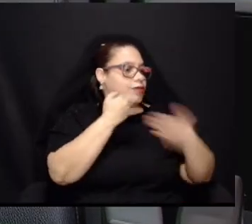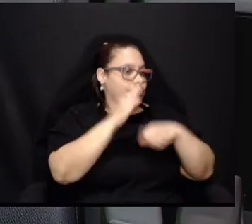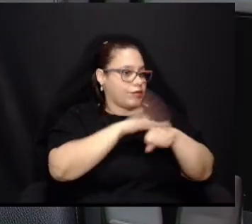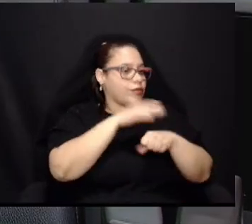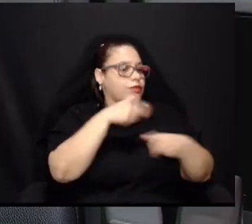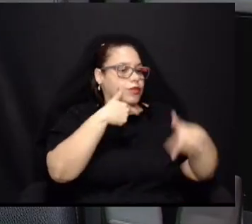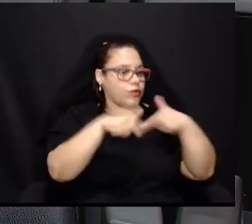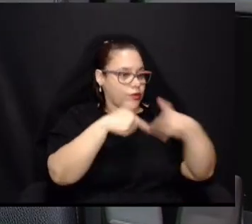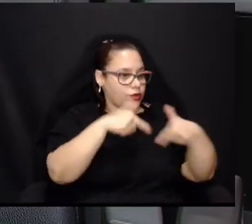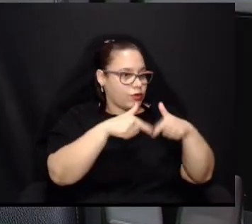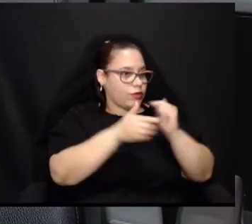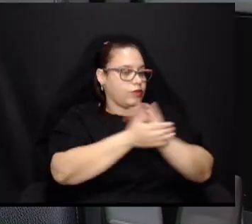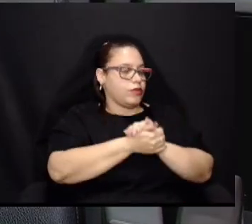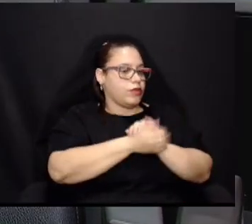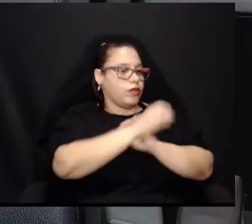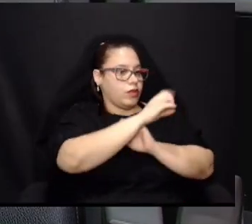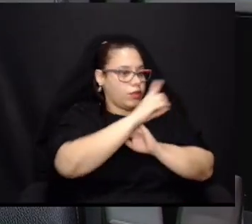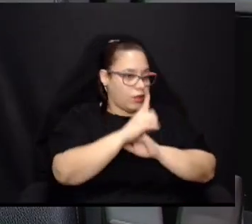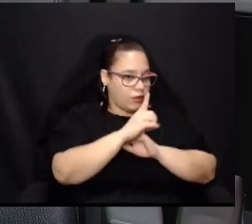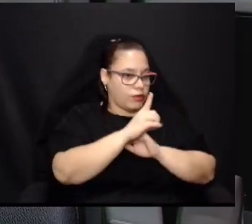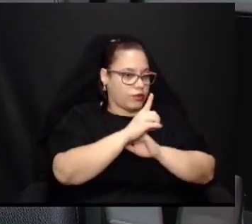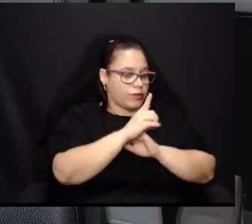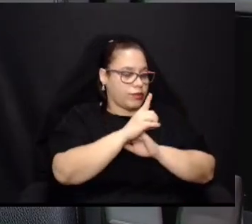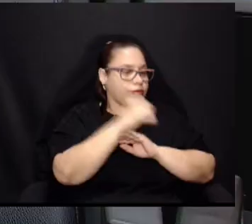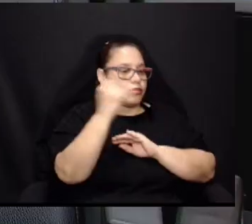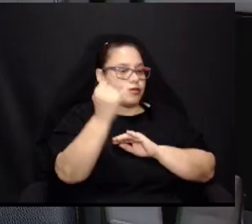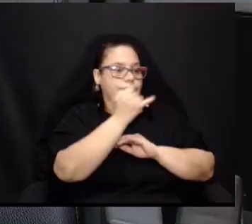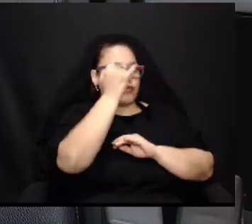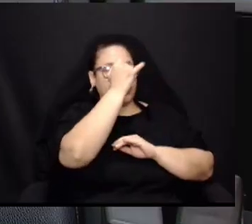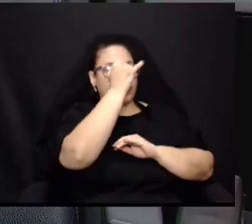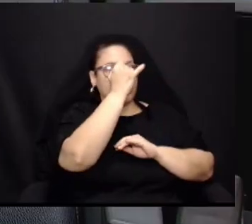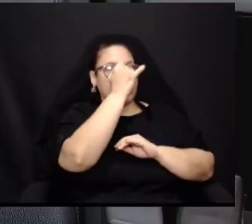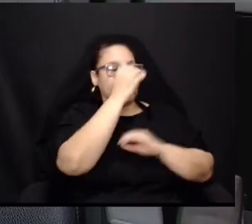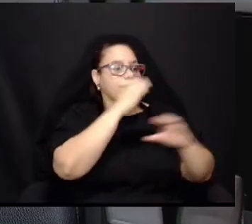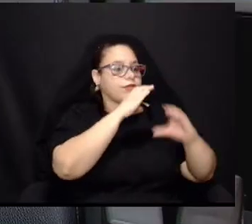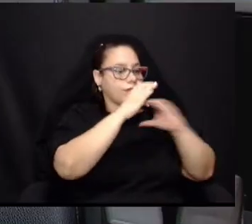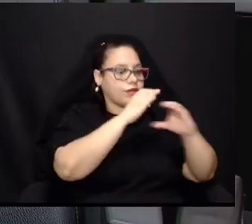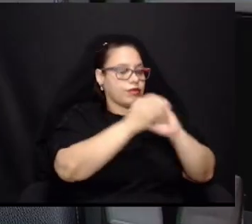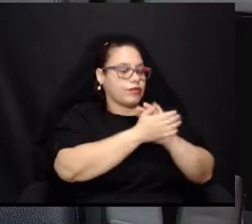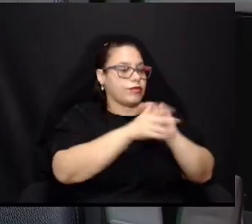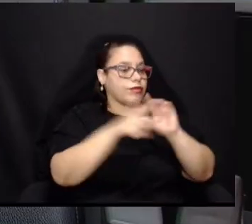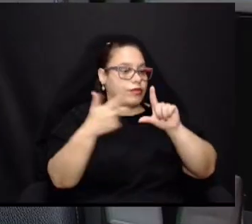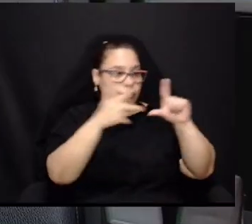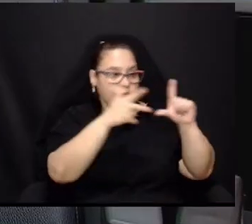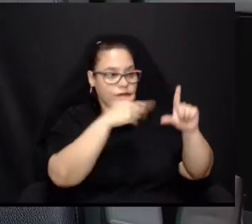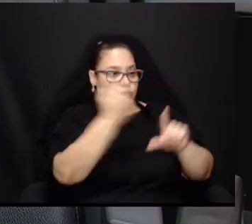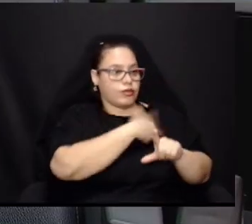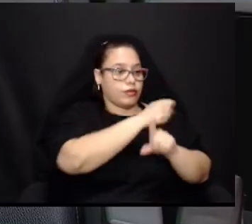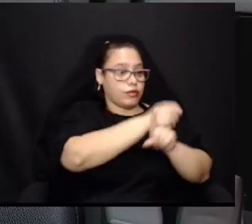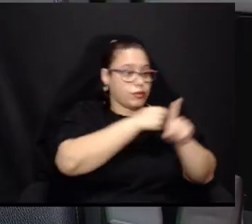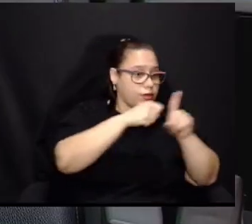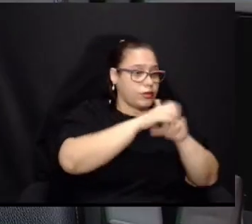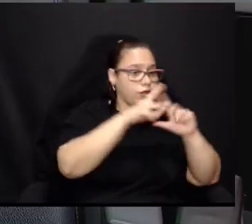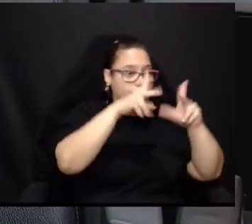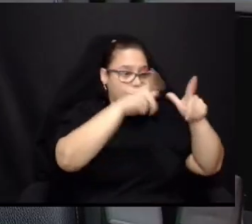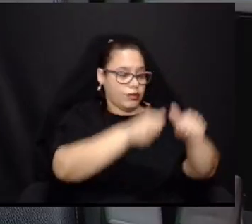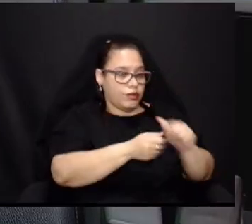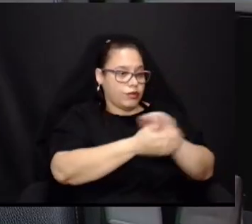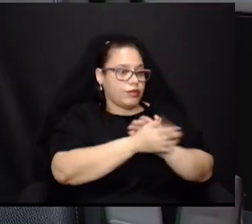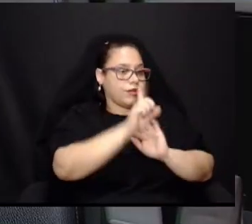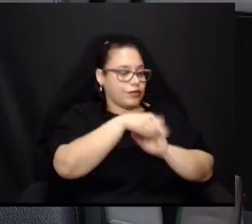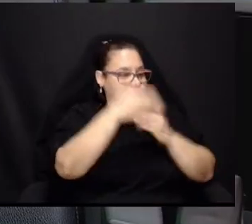trabalho da coordenadoria, né, e a importância da comunicação para o Legislativo, para a nossa sociedade, para tudo. Então é isso, muito obrigada